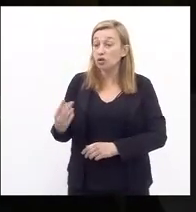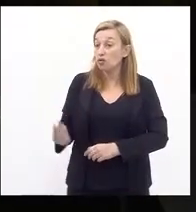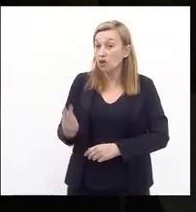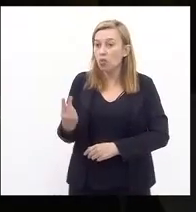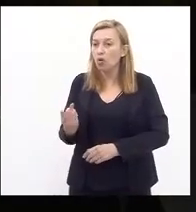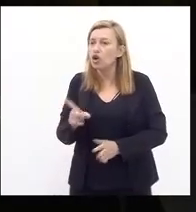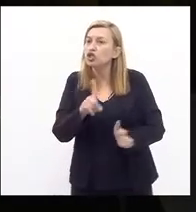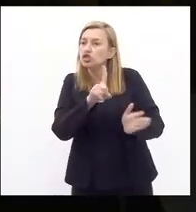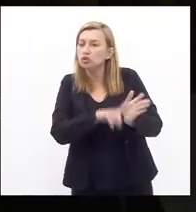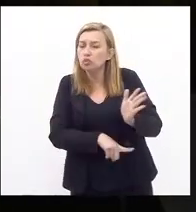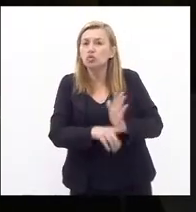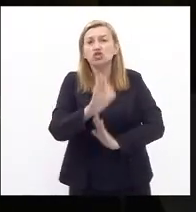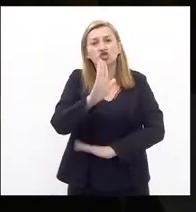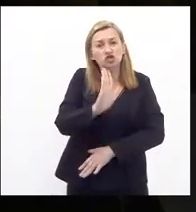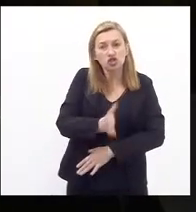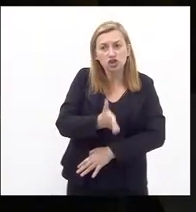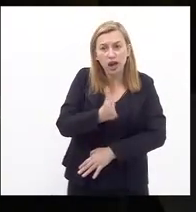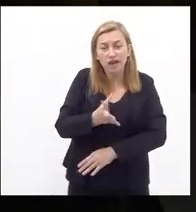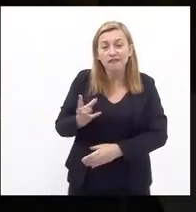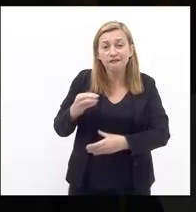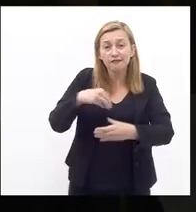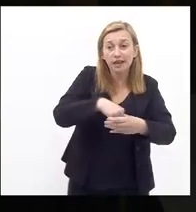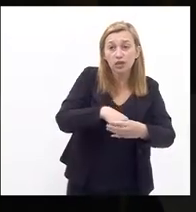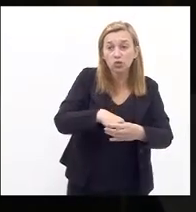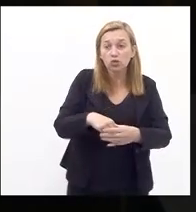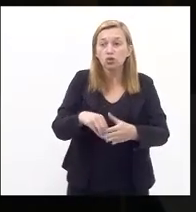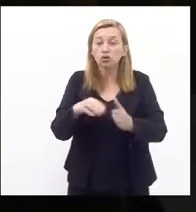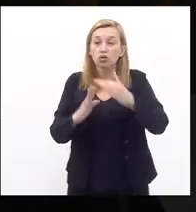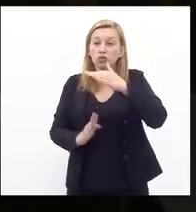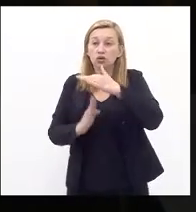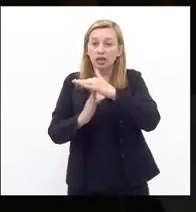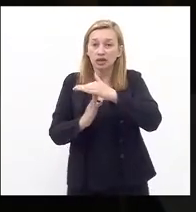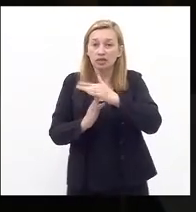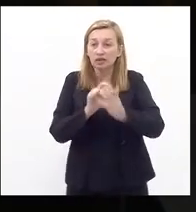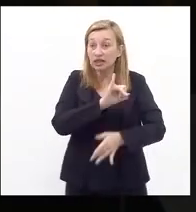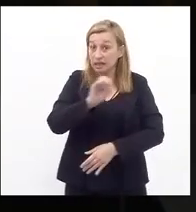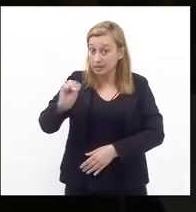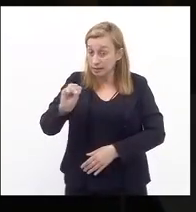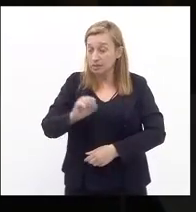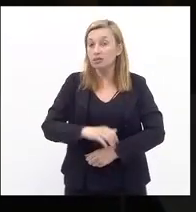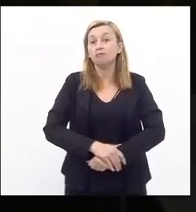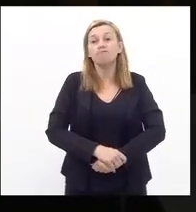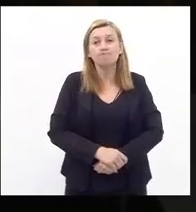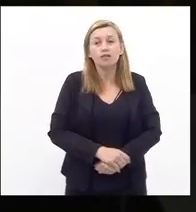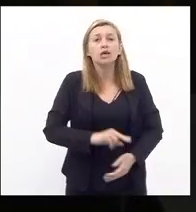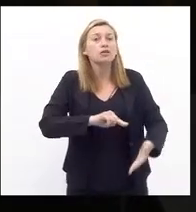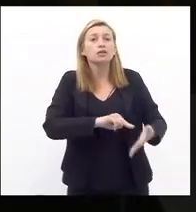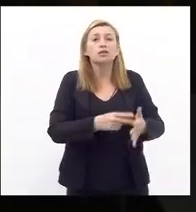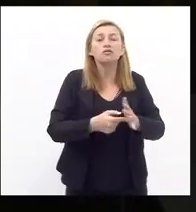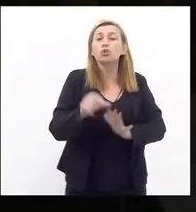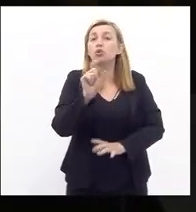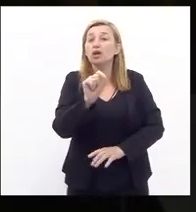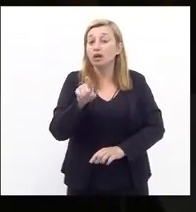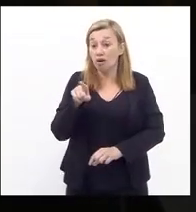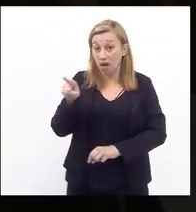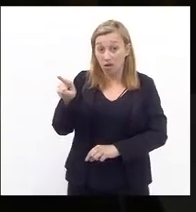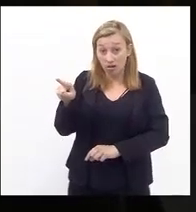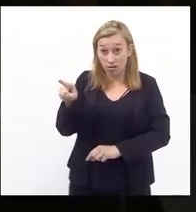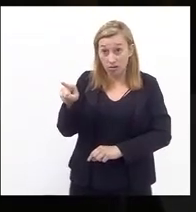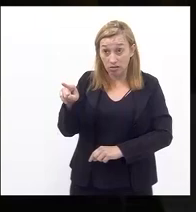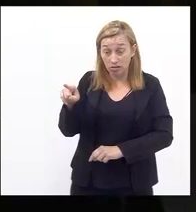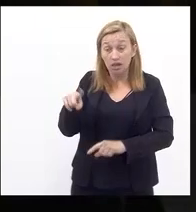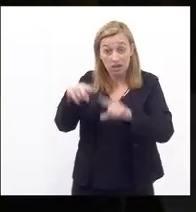reduz já dentro do teto do do INSS o que significa que aquele servidor